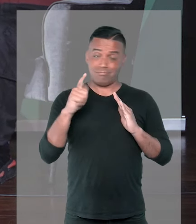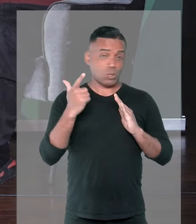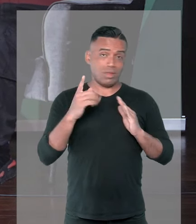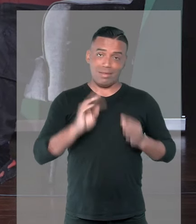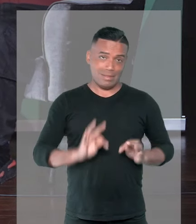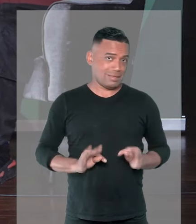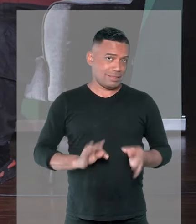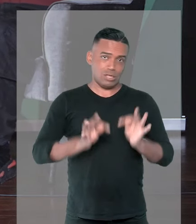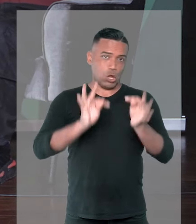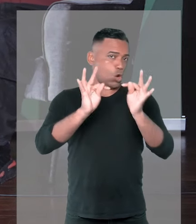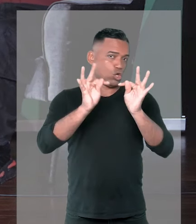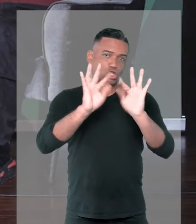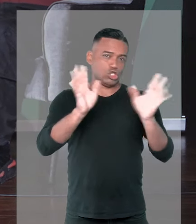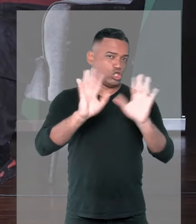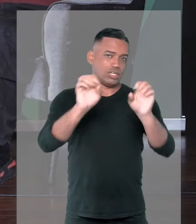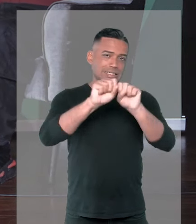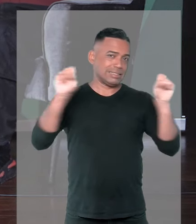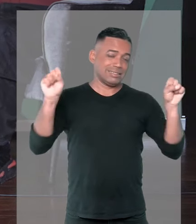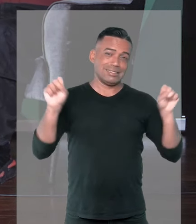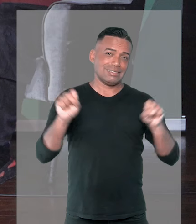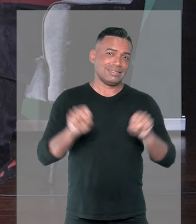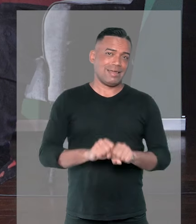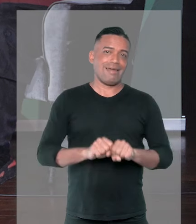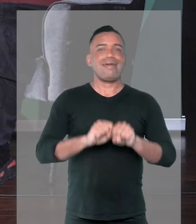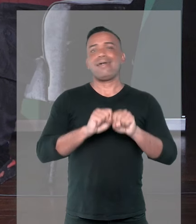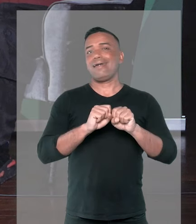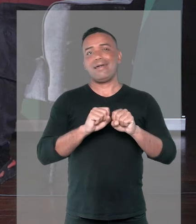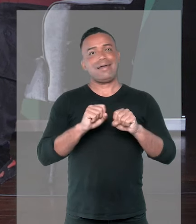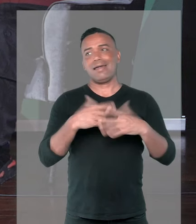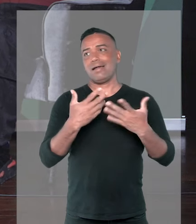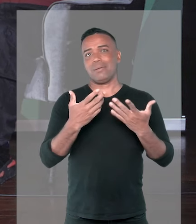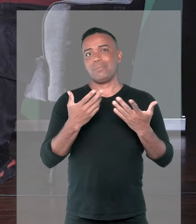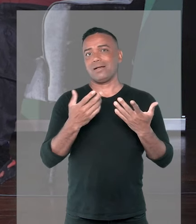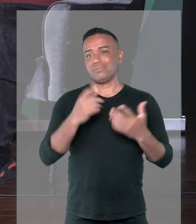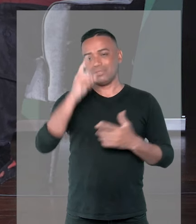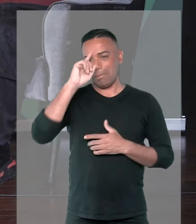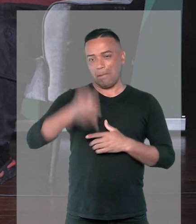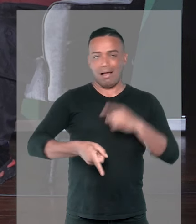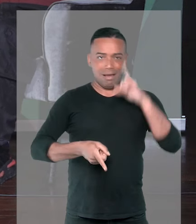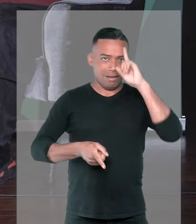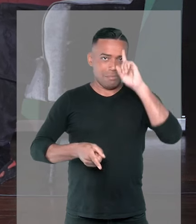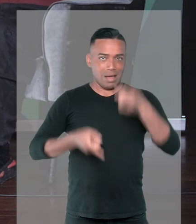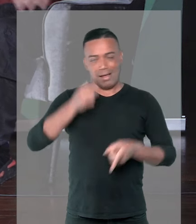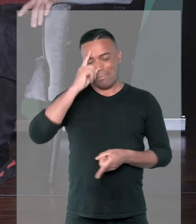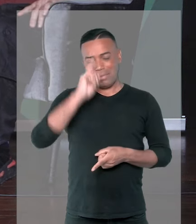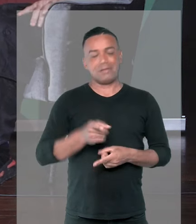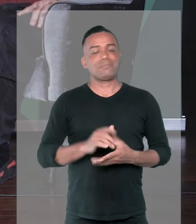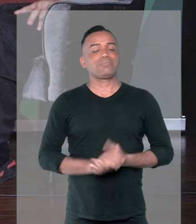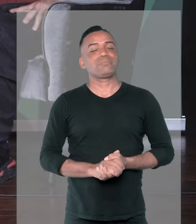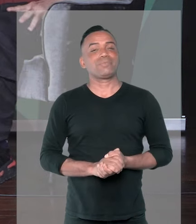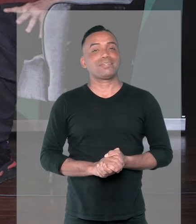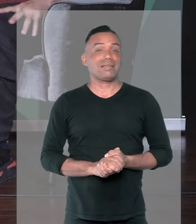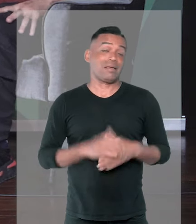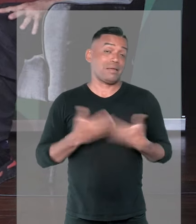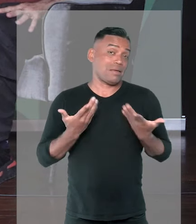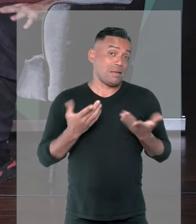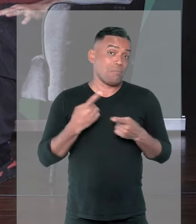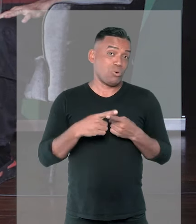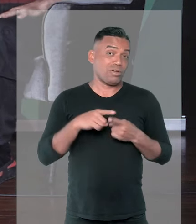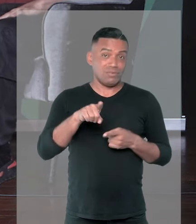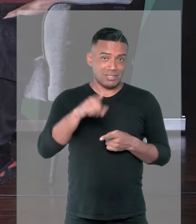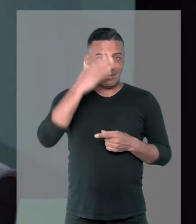eh nenhum desses sistemas que para os quais a gente podem dar ordens né até porque eh não sei se